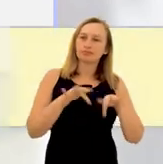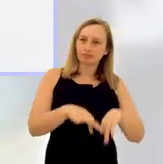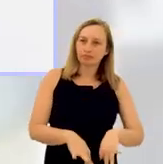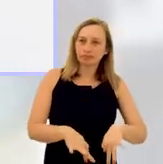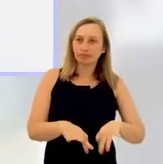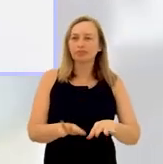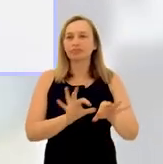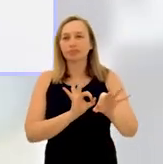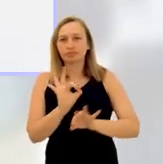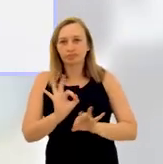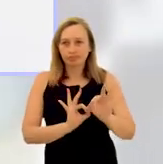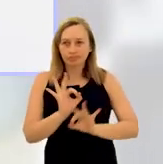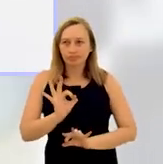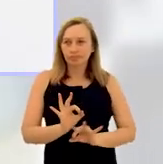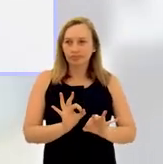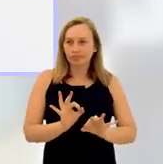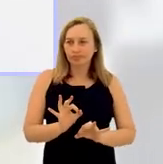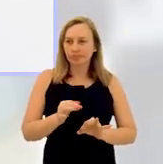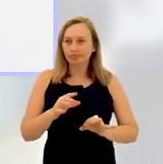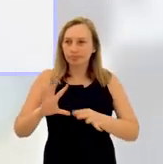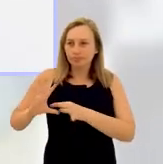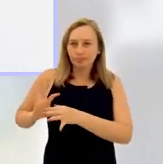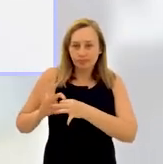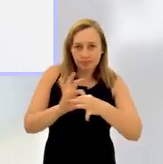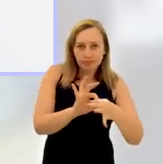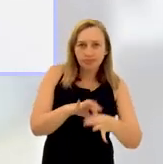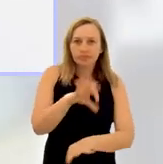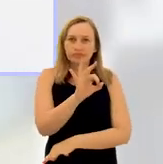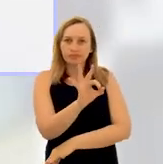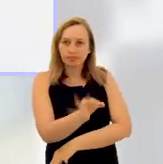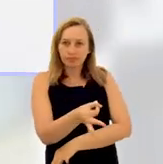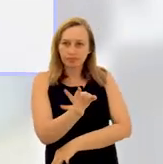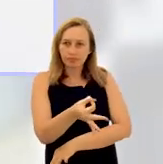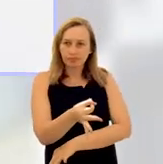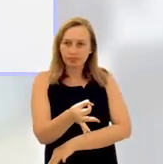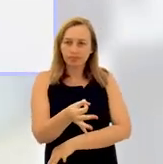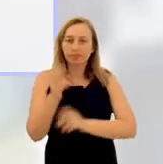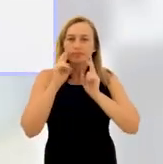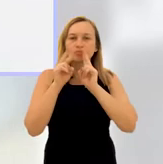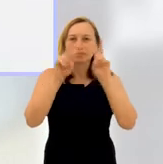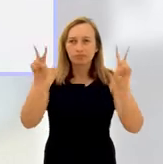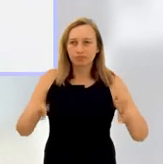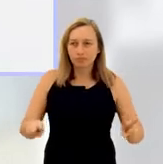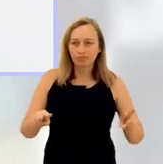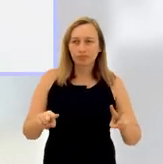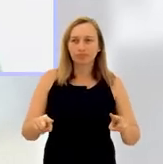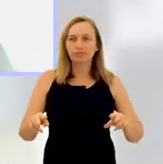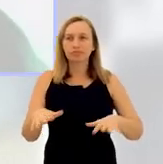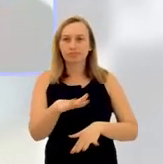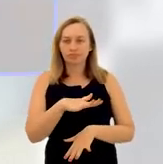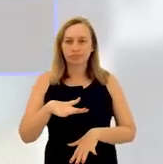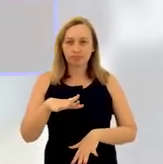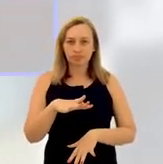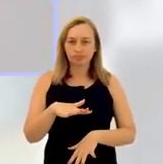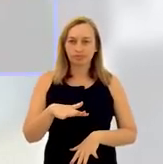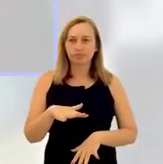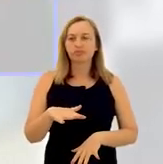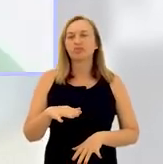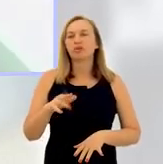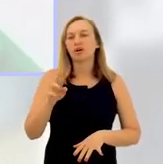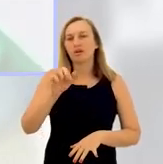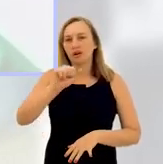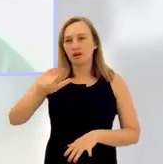do projeto, quase que como uma facilitadora realmente e uma visão de mercado,